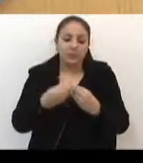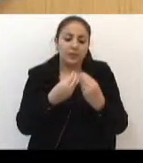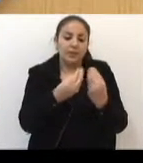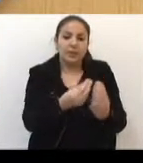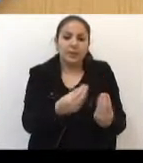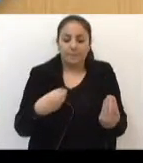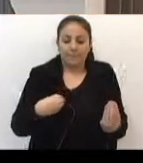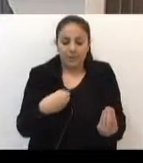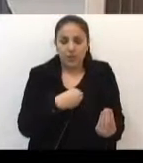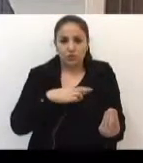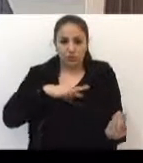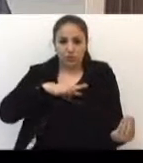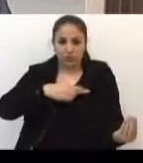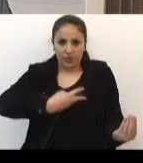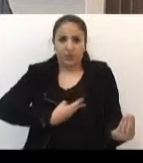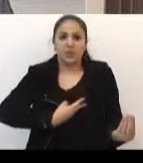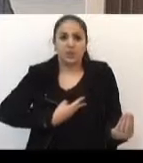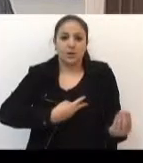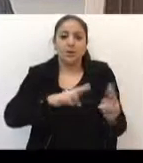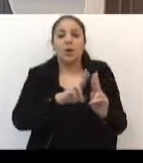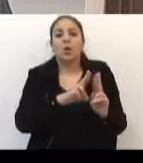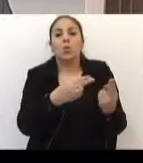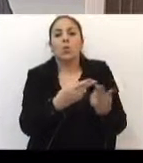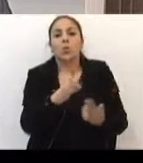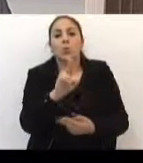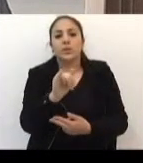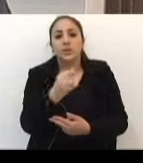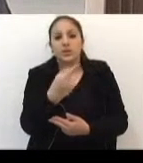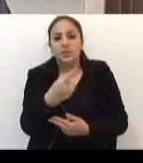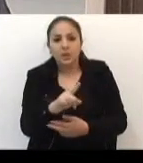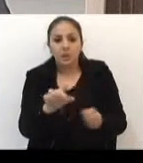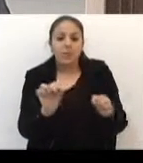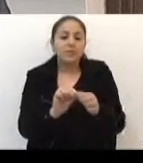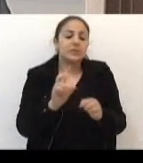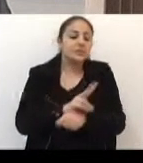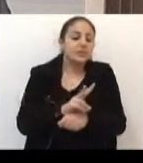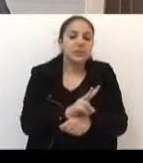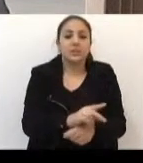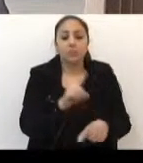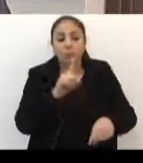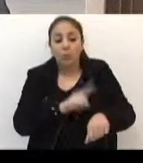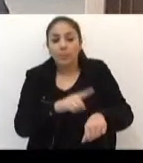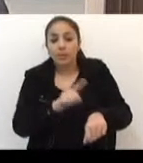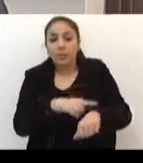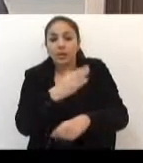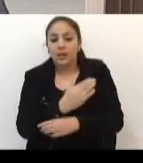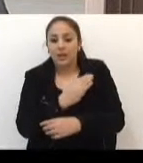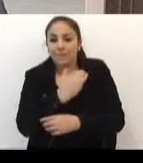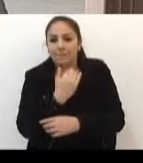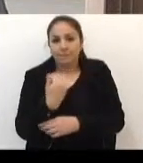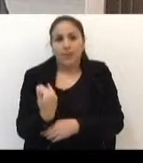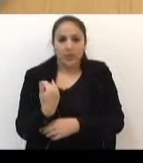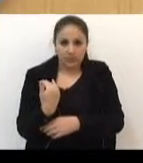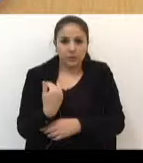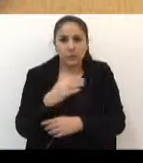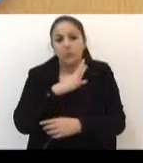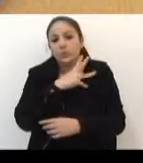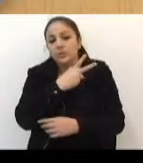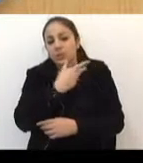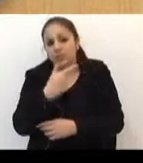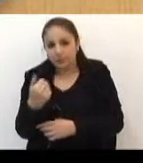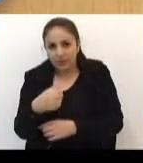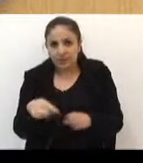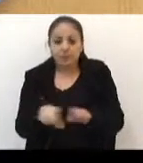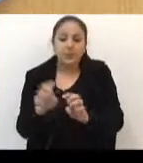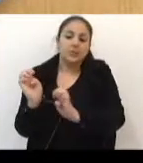veterinários para a União. Para fazer a fiscalização durante o abate dos animais, das aves, nas empresas.